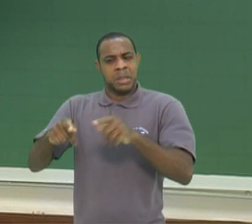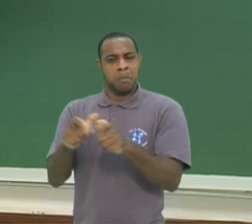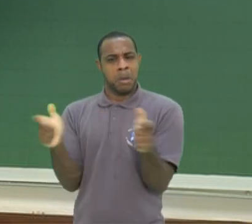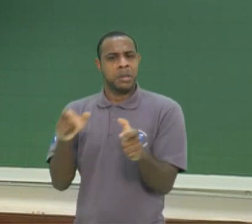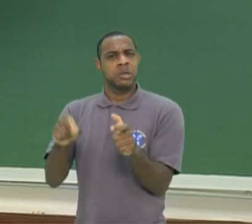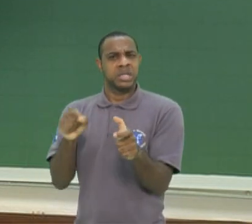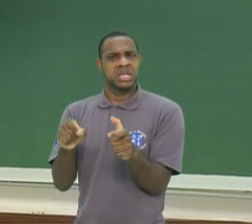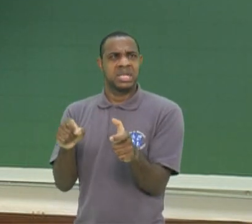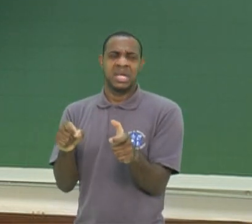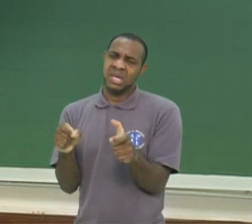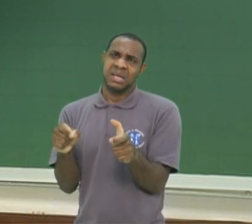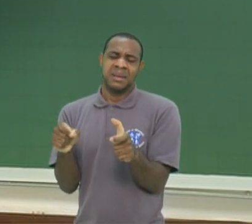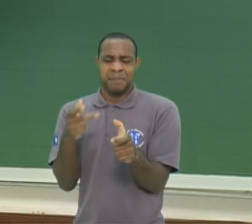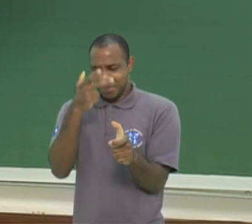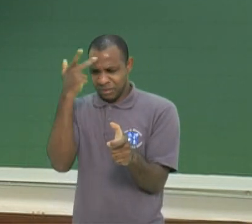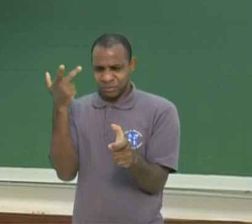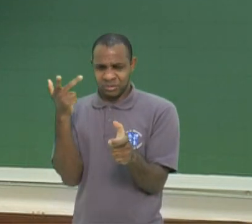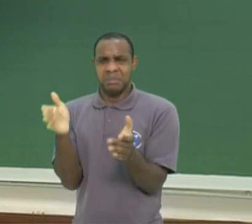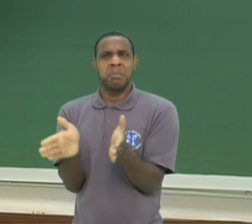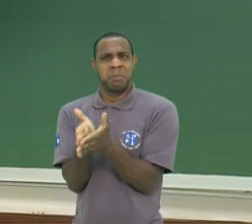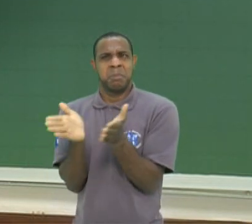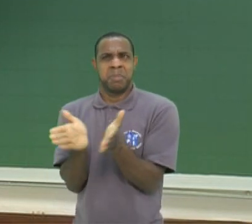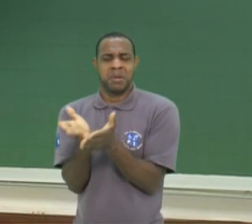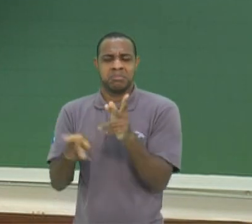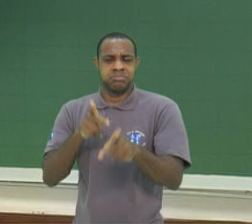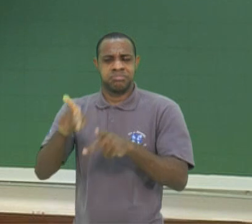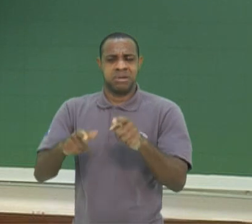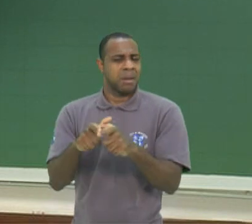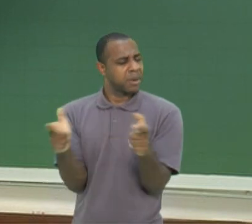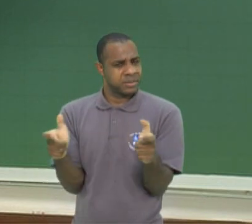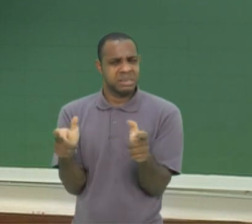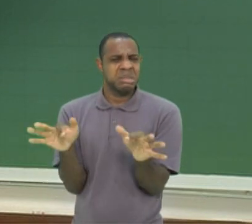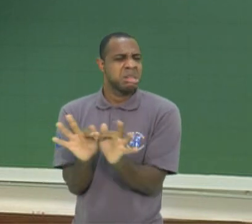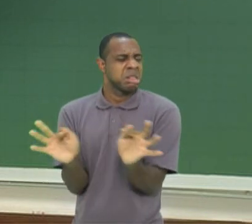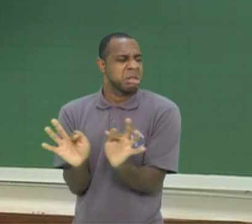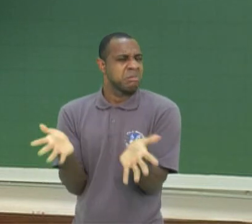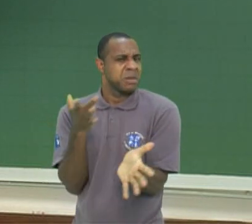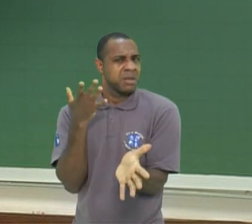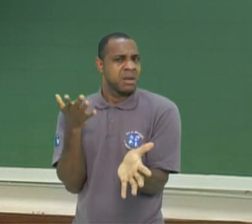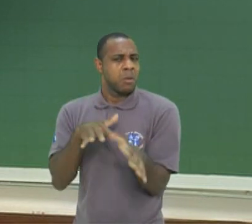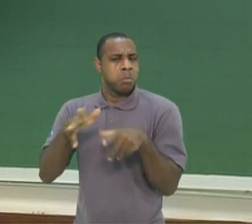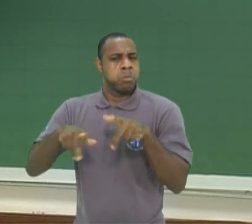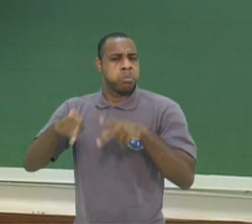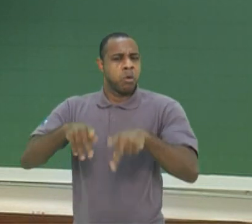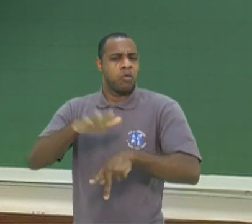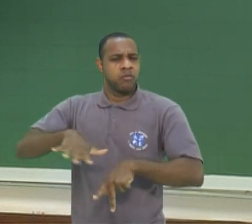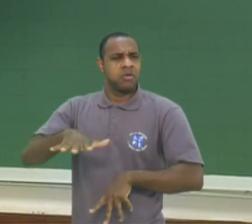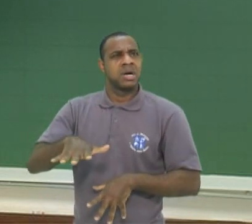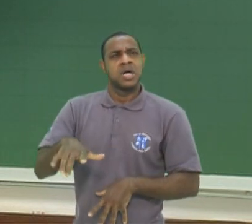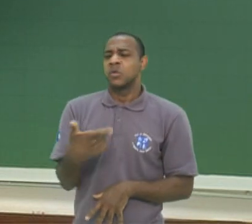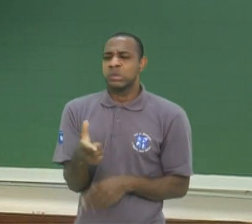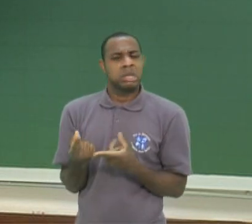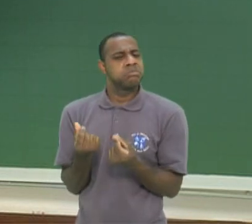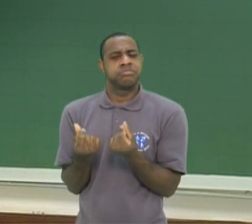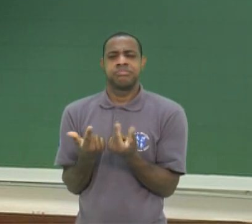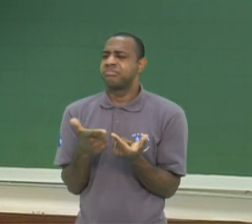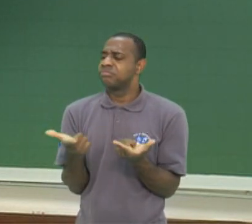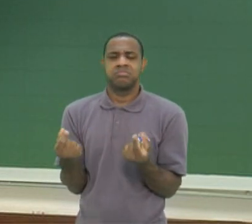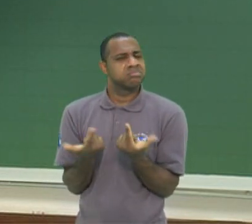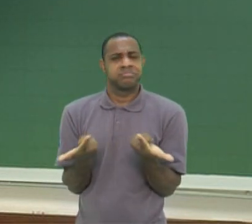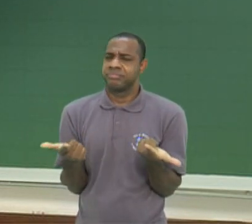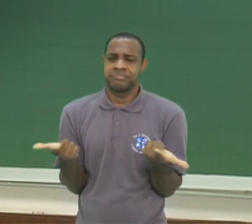maioria composta por pessoas da classe popular, que são mais simples e que não têm tantos